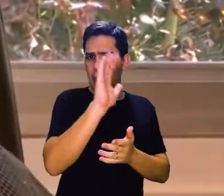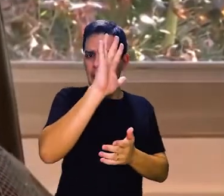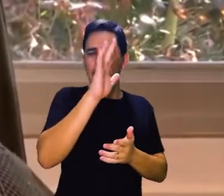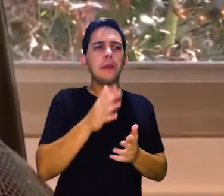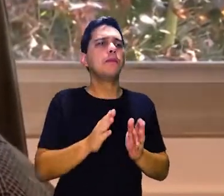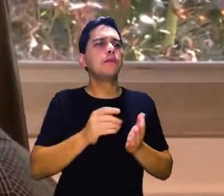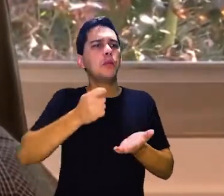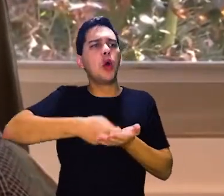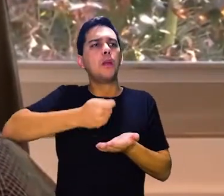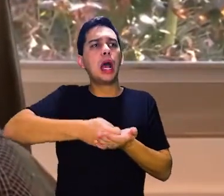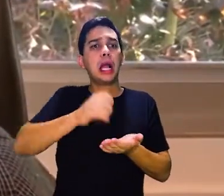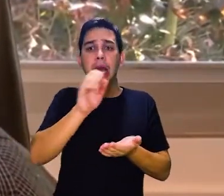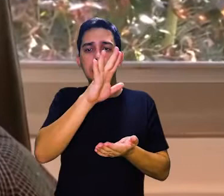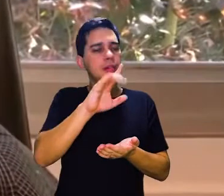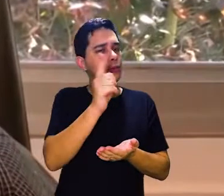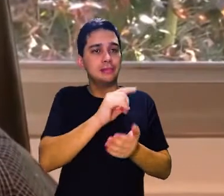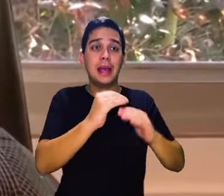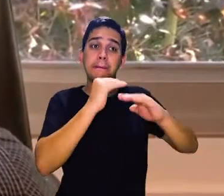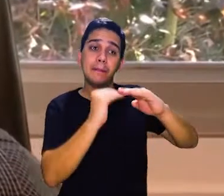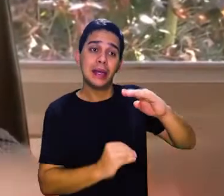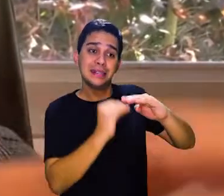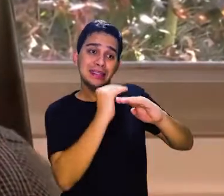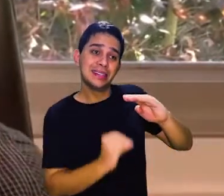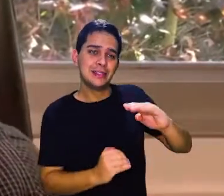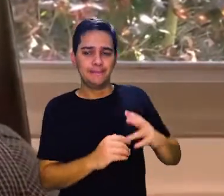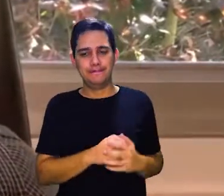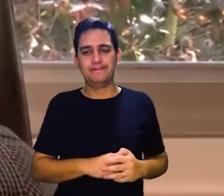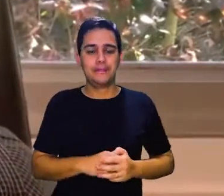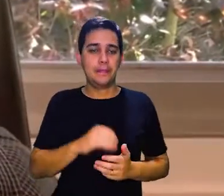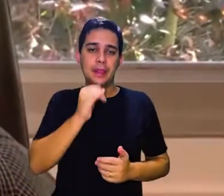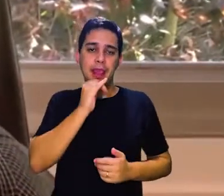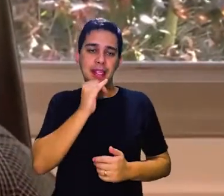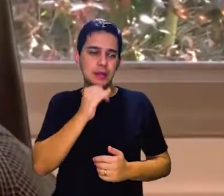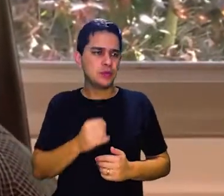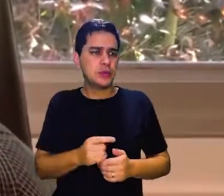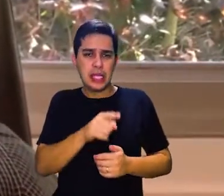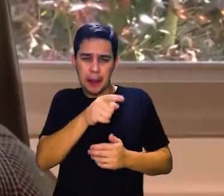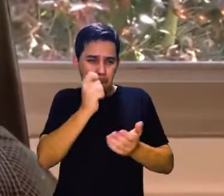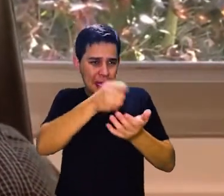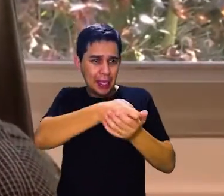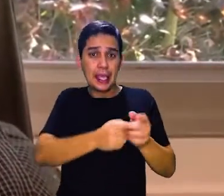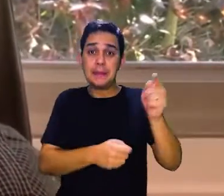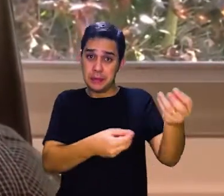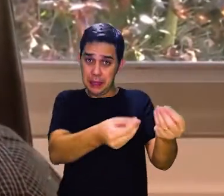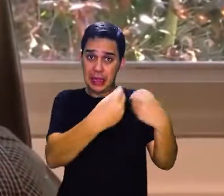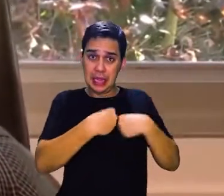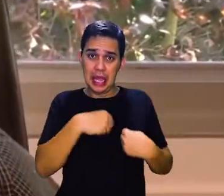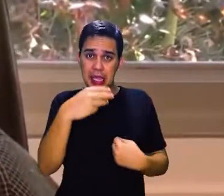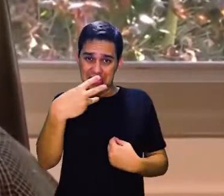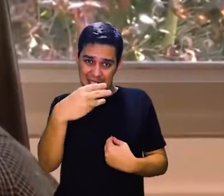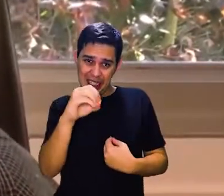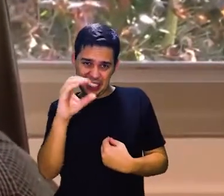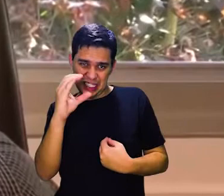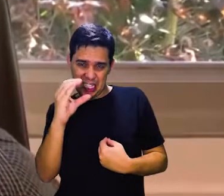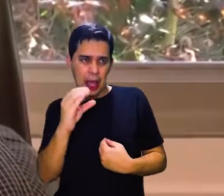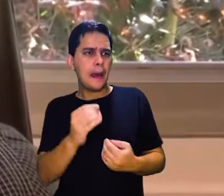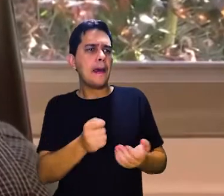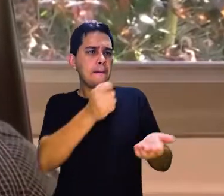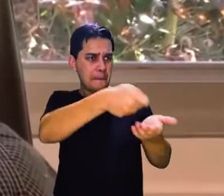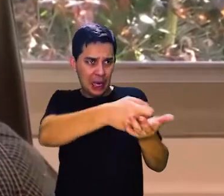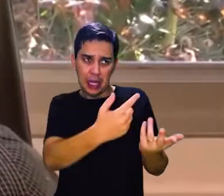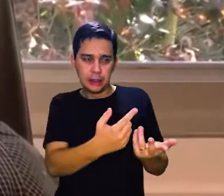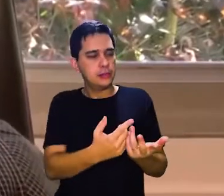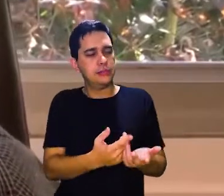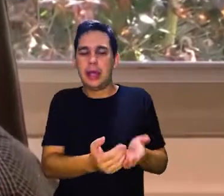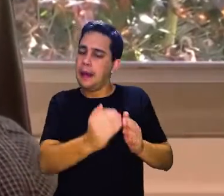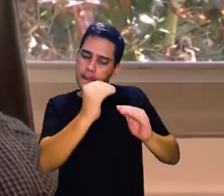a arredondar para baixo. Ou seja, se ele não tem 30 centavos, então não é R$2,70, é